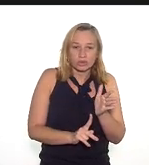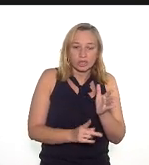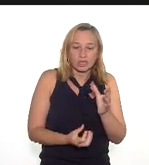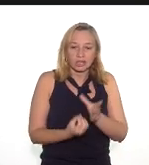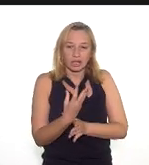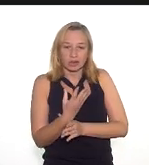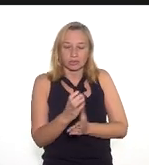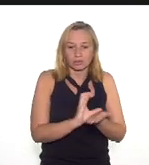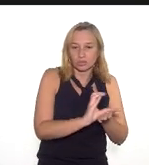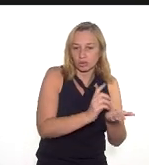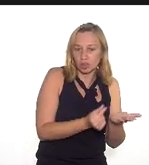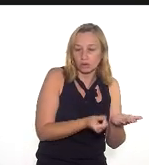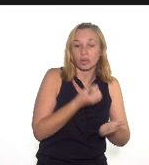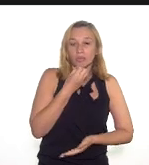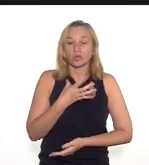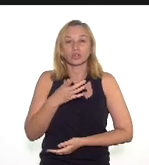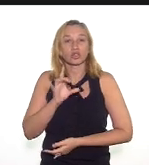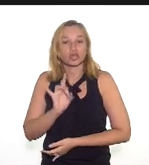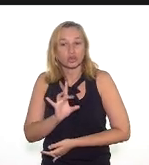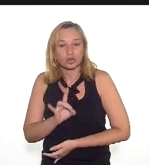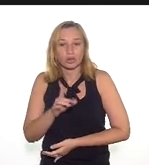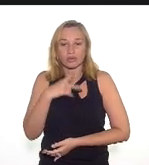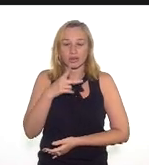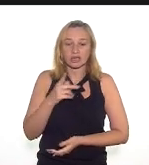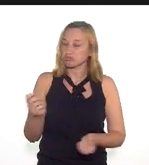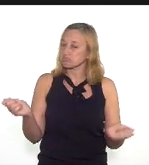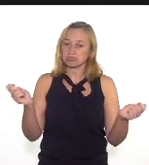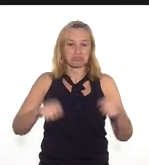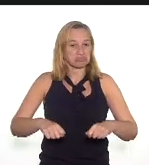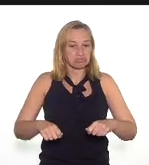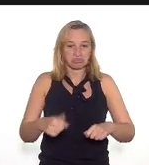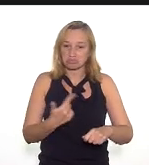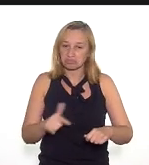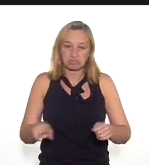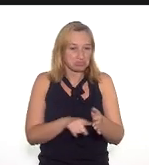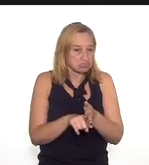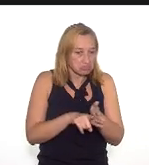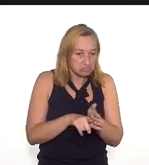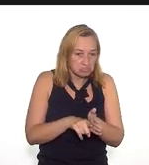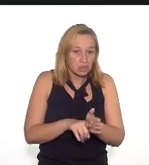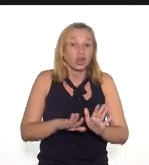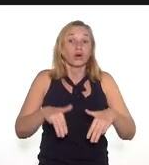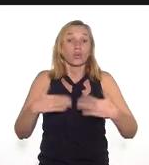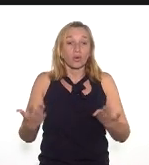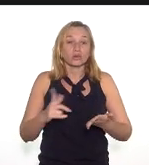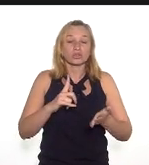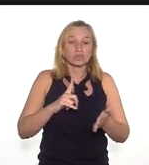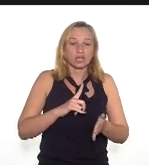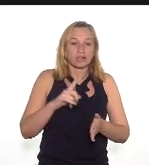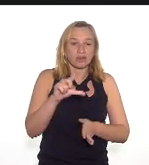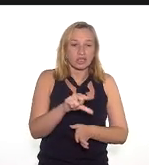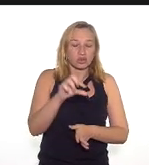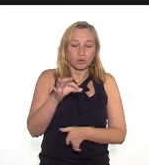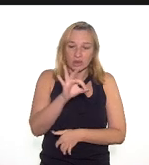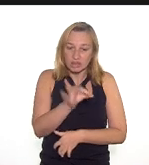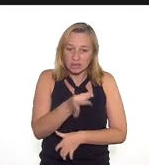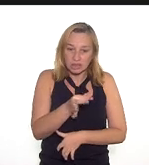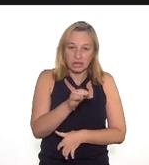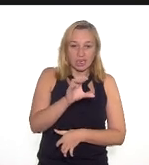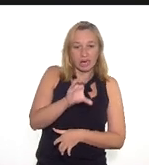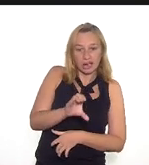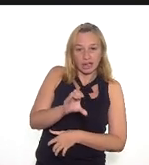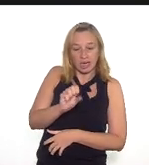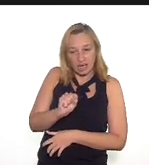Bom, só era dito que a gente não tinha competência para fiscalizar. Quando teve a decisão definitiva do